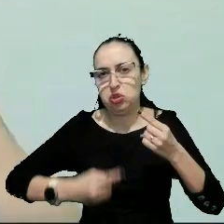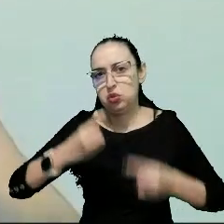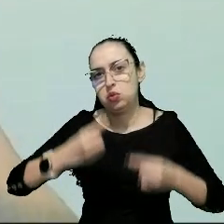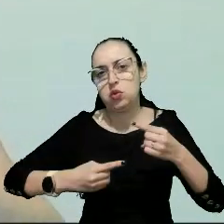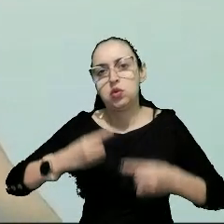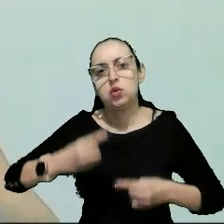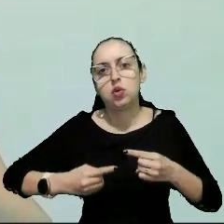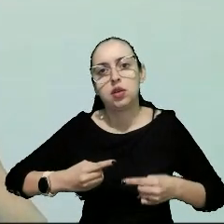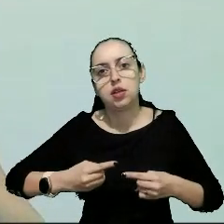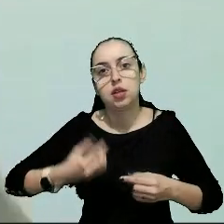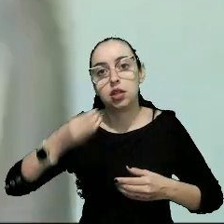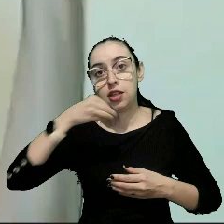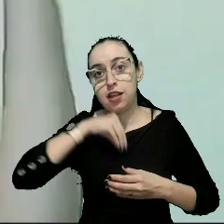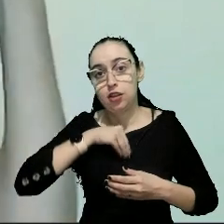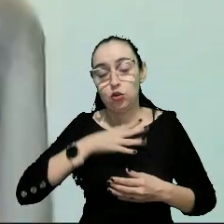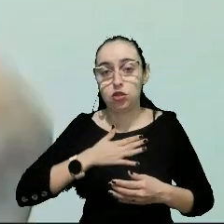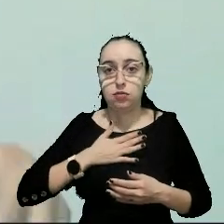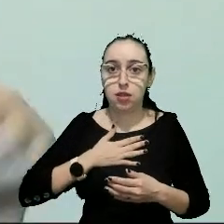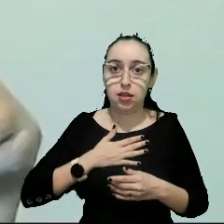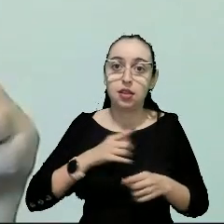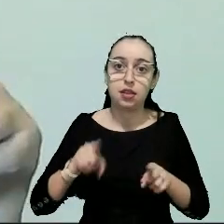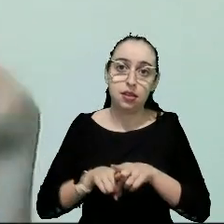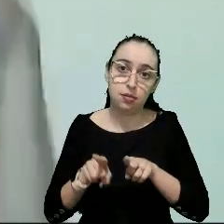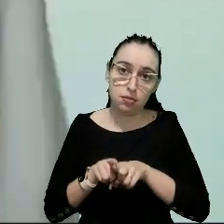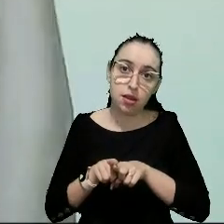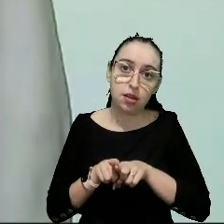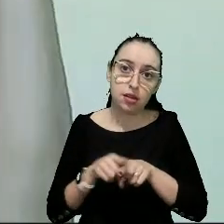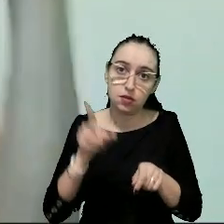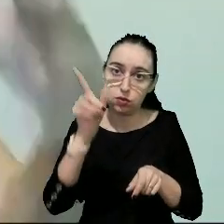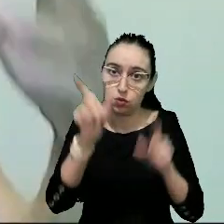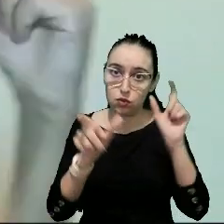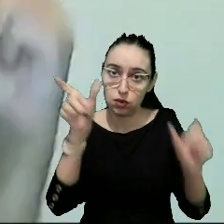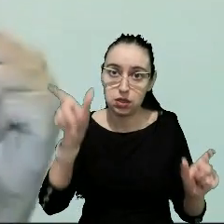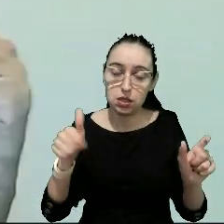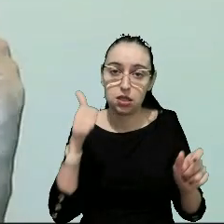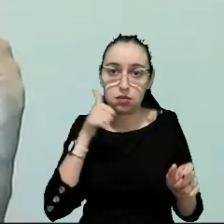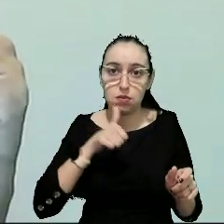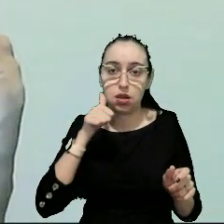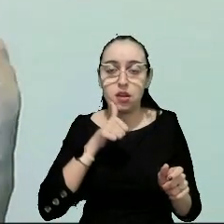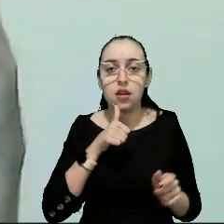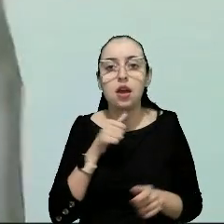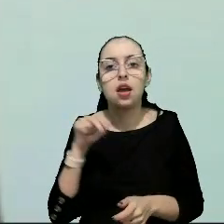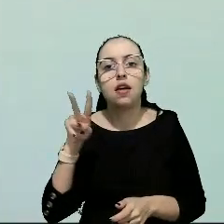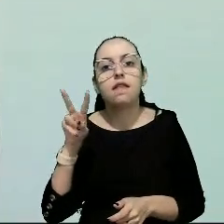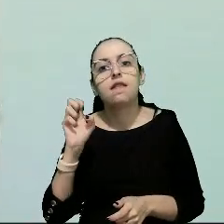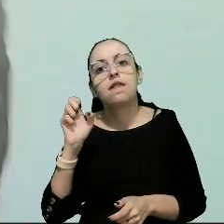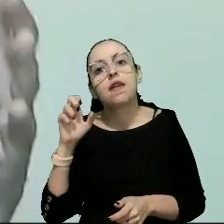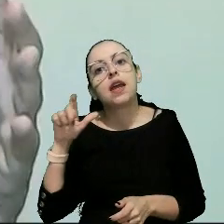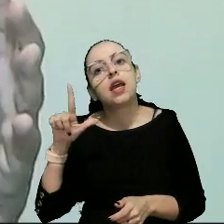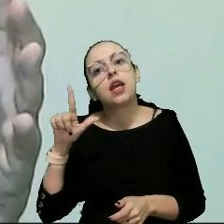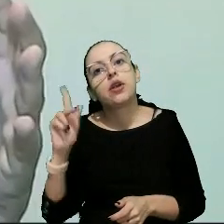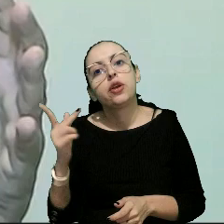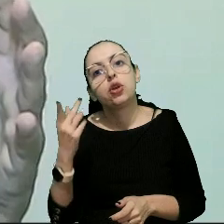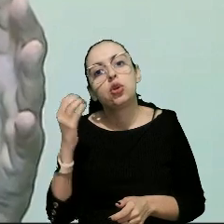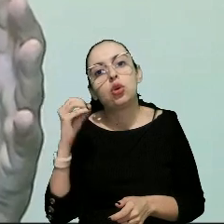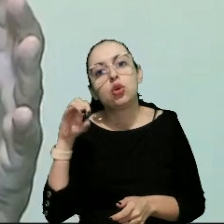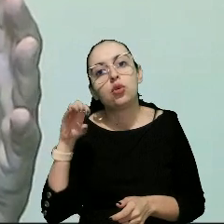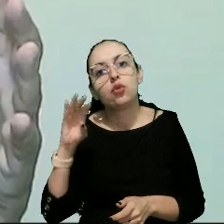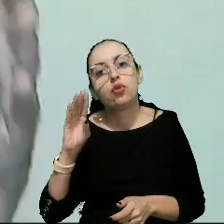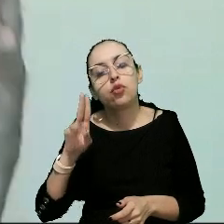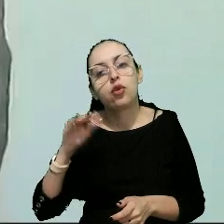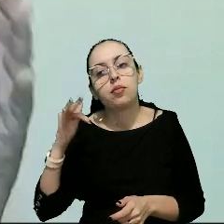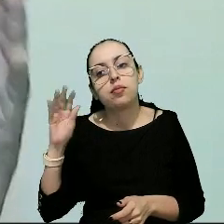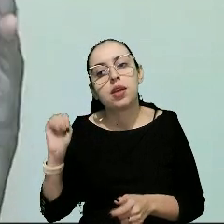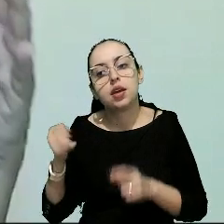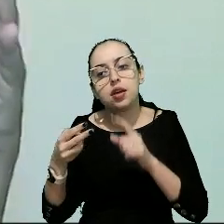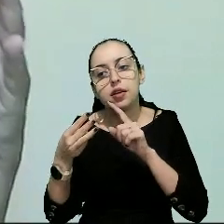contraditoriamente, dentro de mim e provavelmente dentro de vocês, a velhofobia,